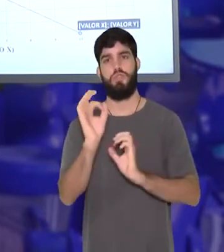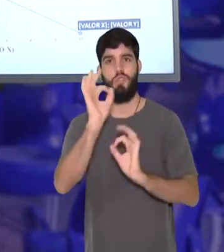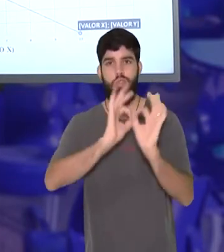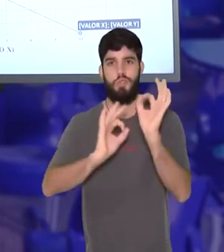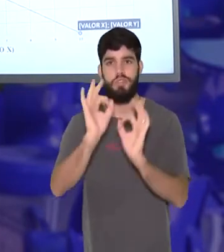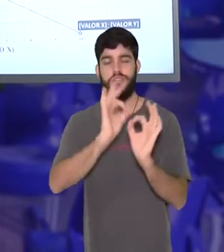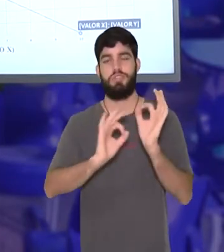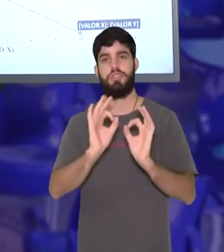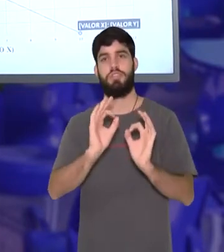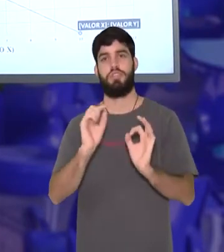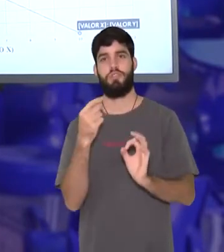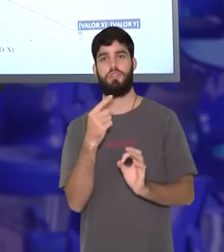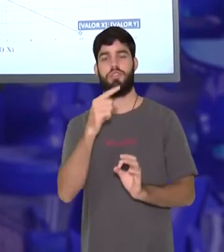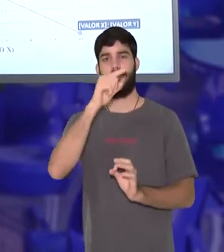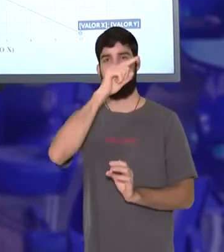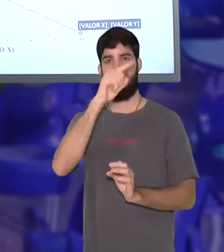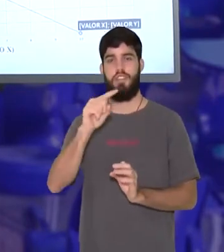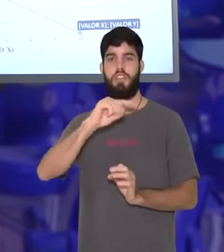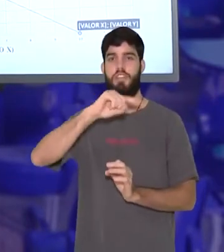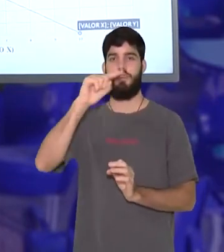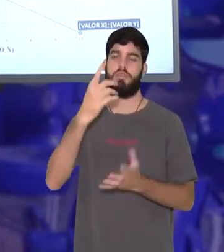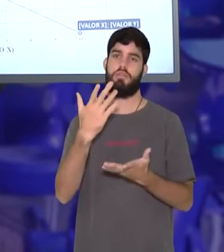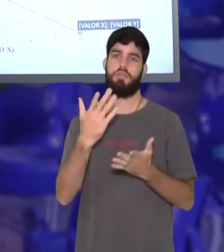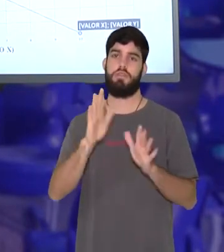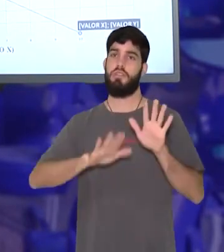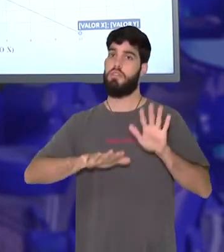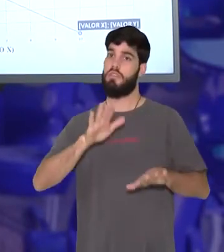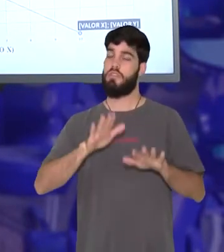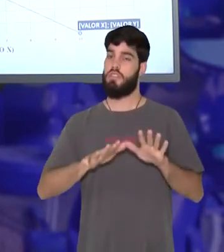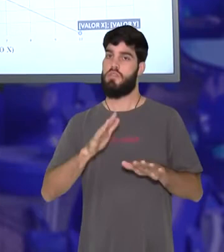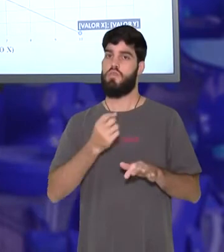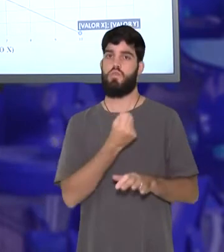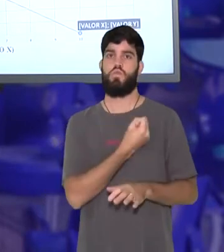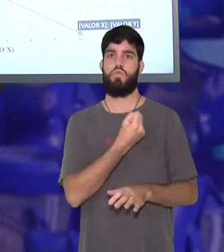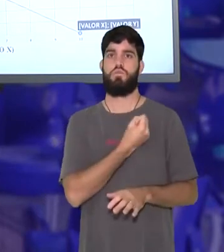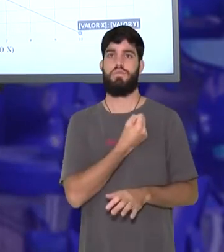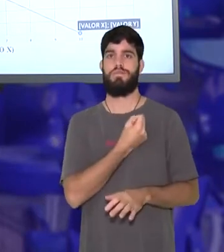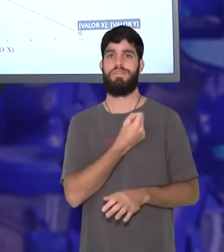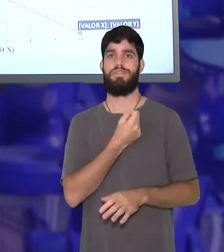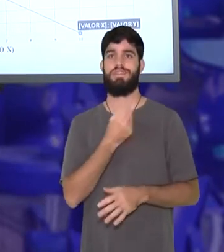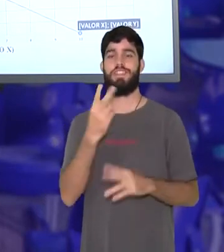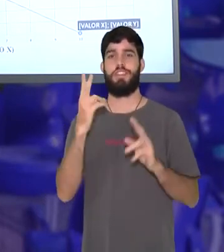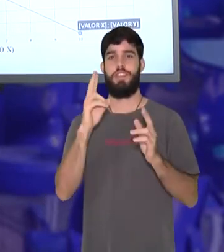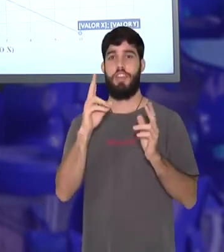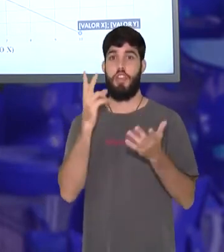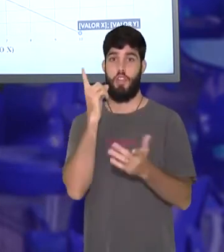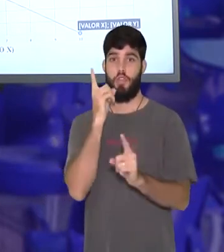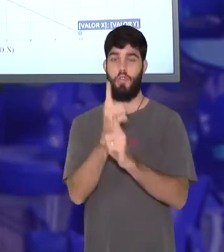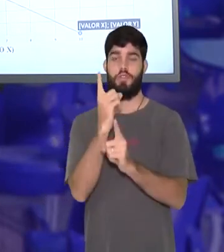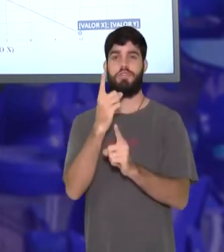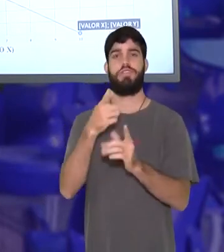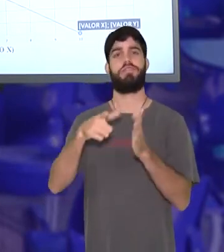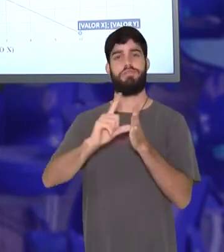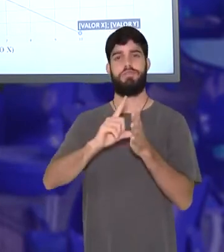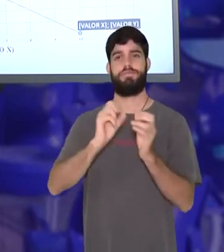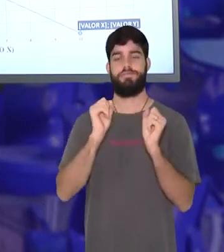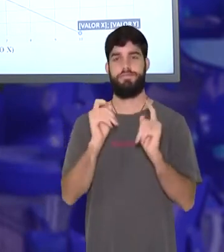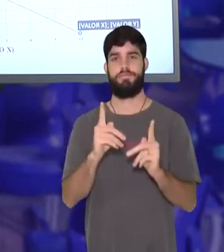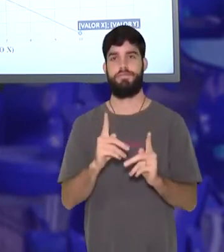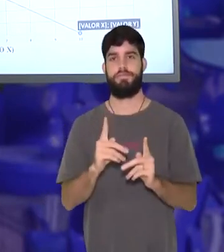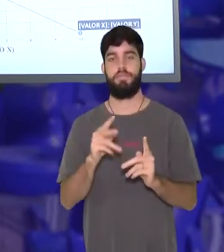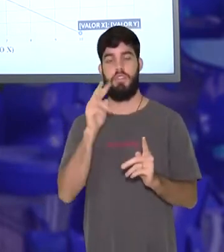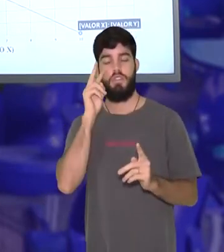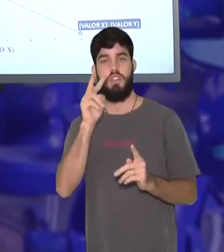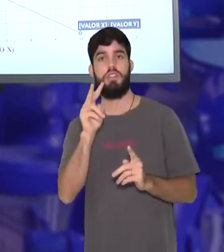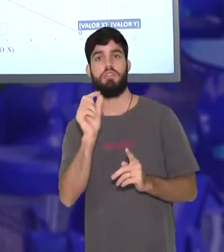o nosso a nossa reta no plano de acordo com os valores dos pares ordenados encontrados na nossa equação então